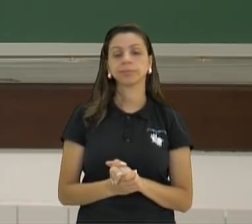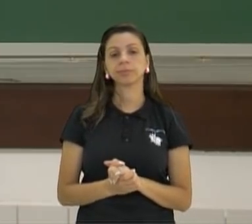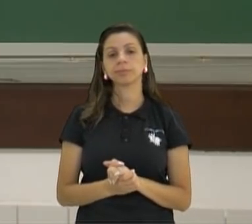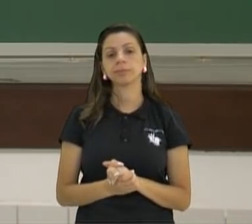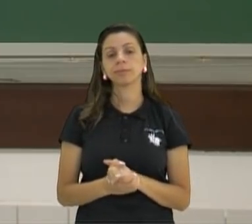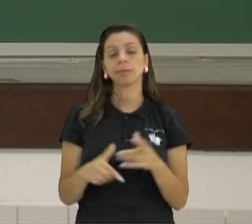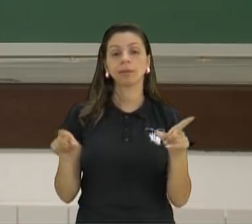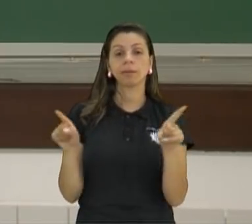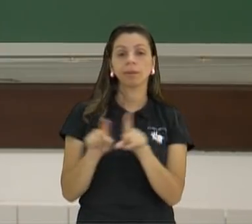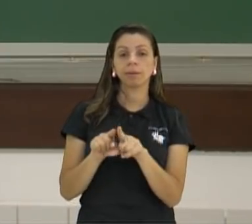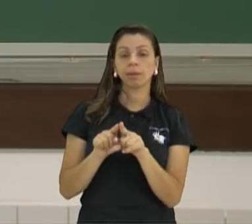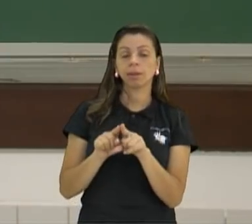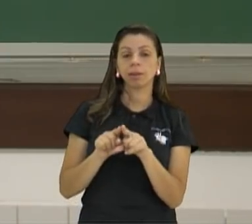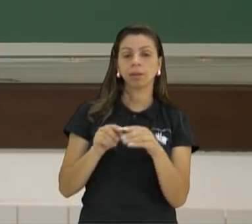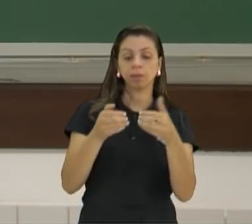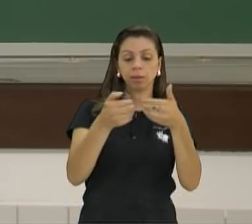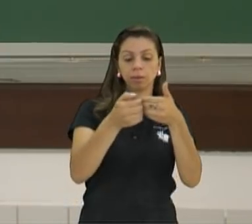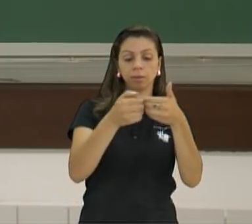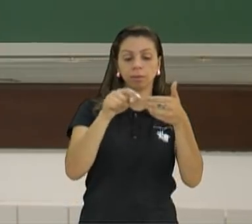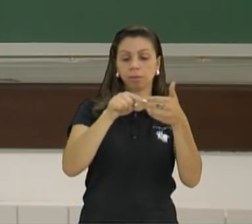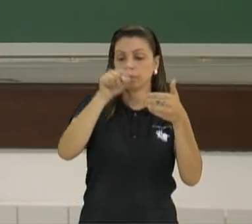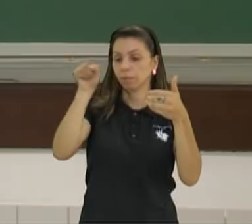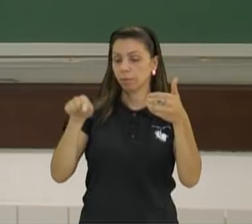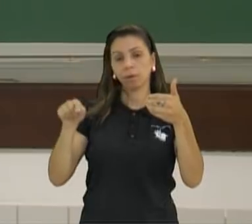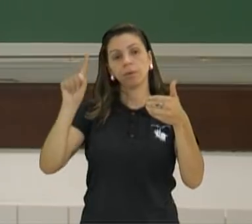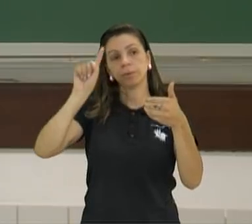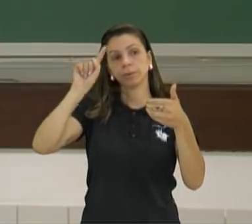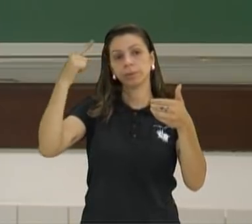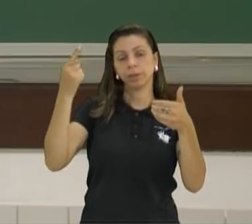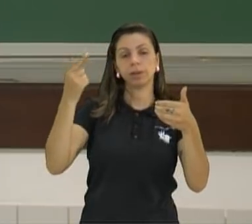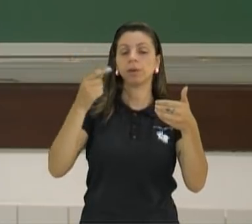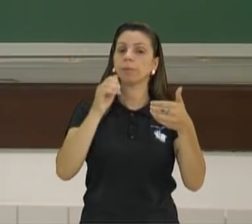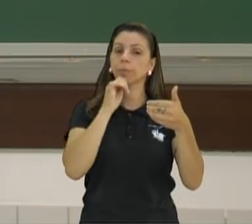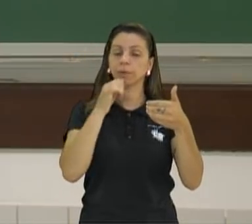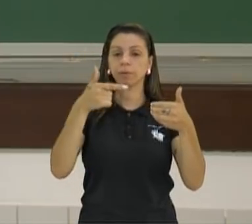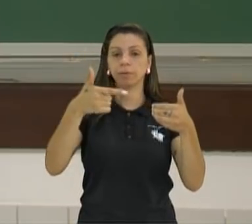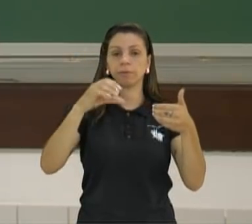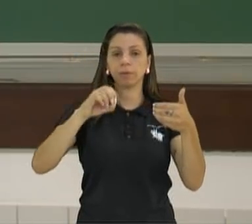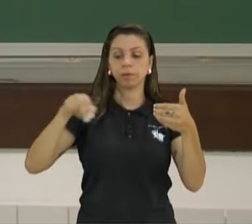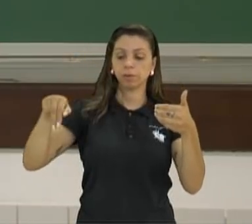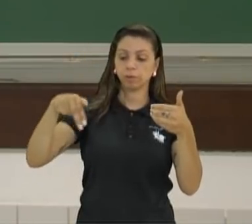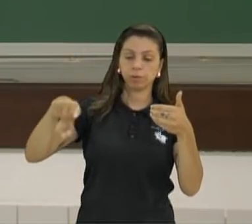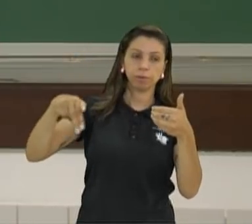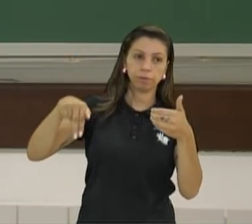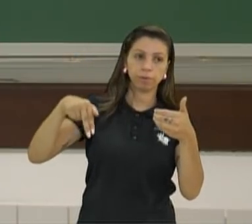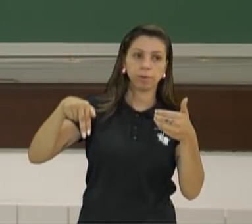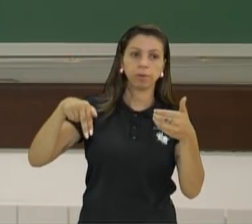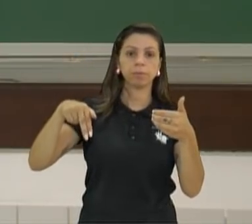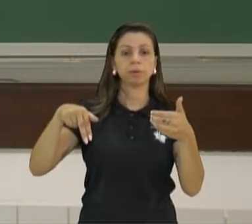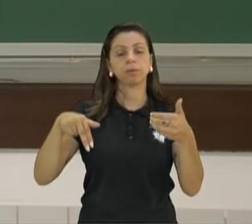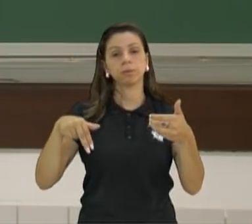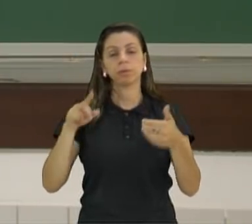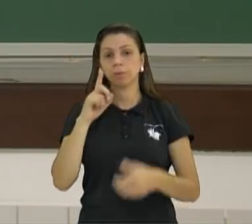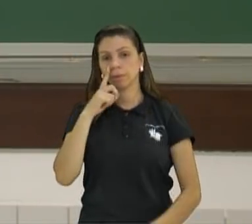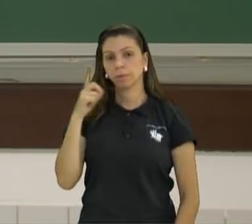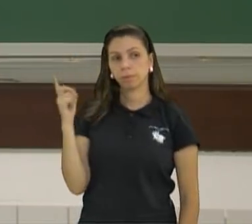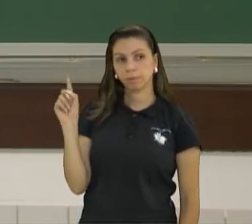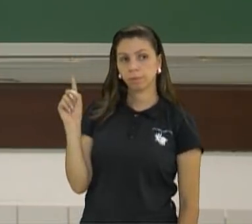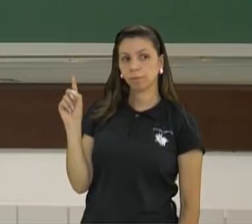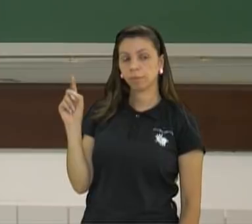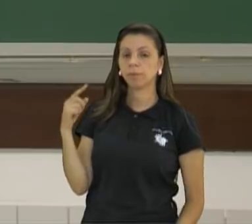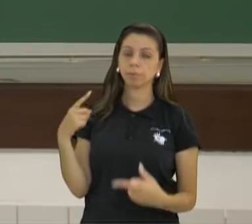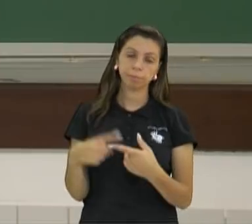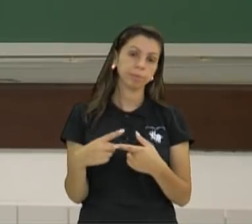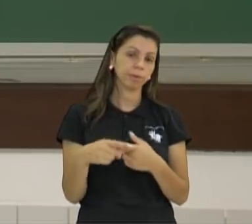Seguido de uma data, 20 de novembro, como um cabeçalhos, por exemplo. A professora colocou 20 de novembro aqui, né? Porque